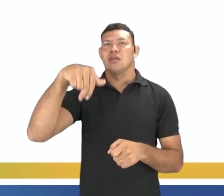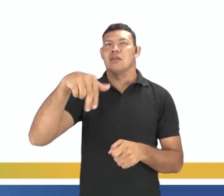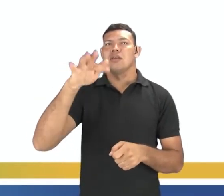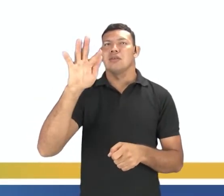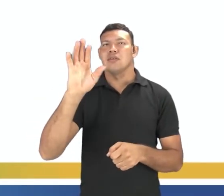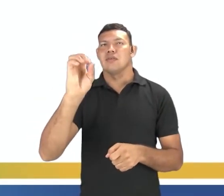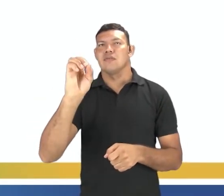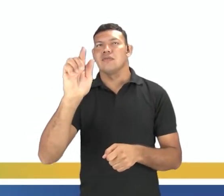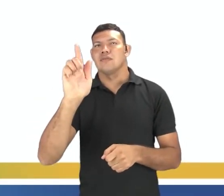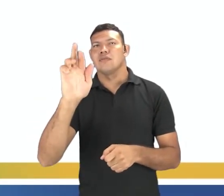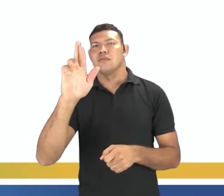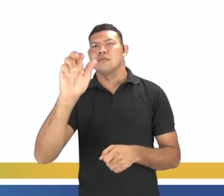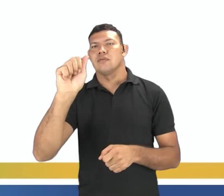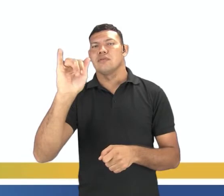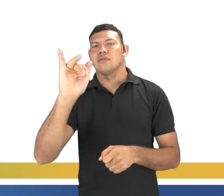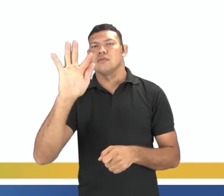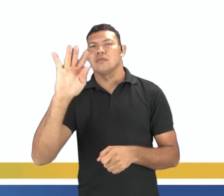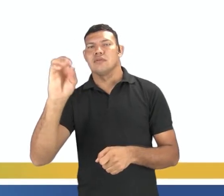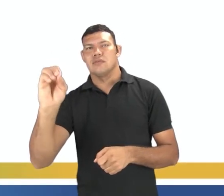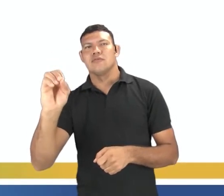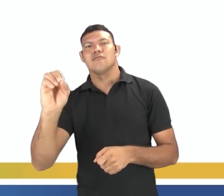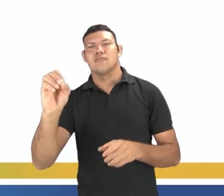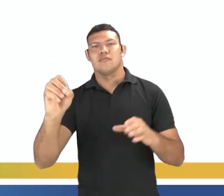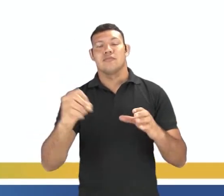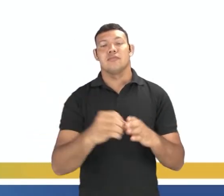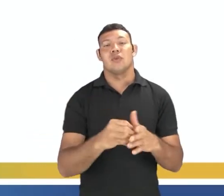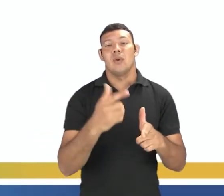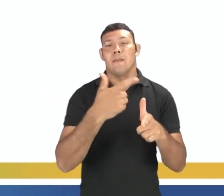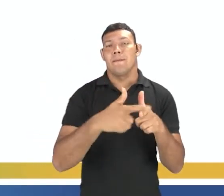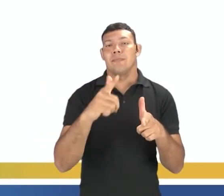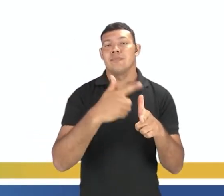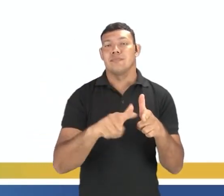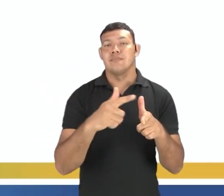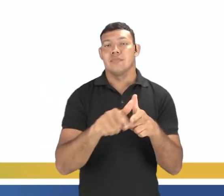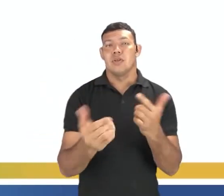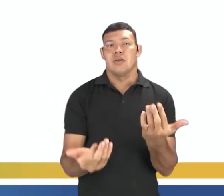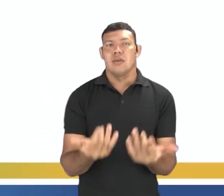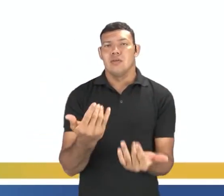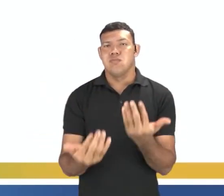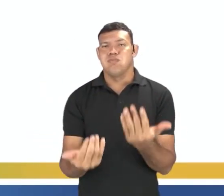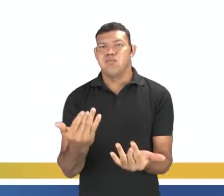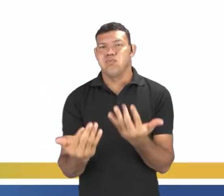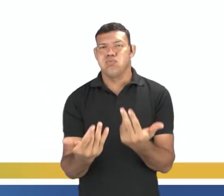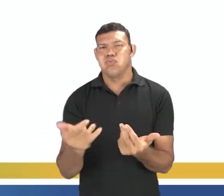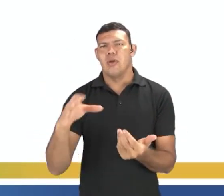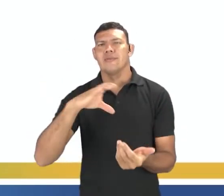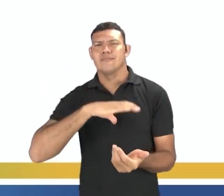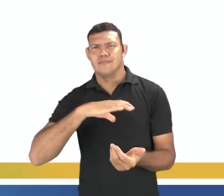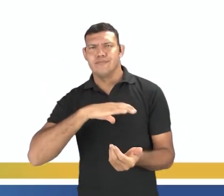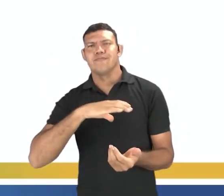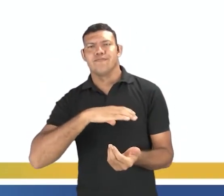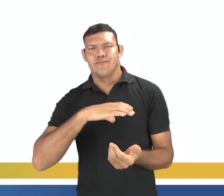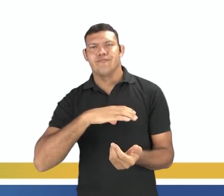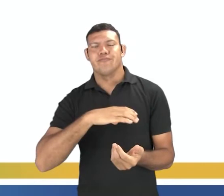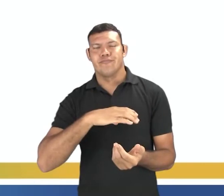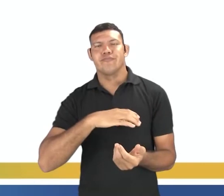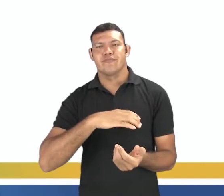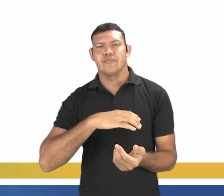leitura de imagem. Nós estamos vendo aí consequência das queimadas urbanas. Então vocês vão destacar aí do